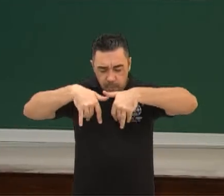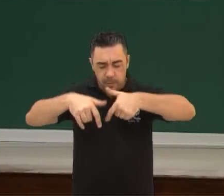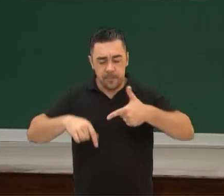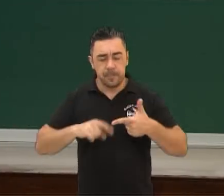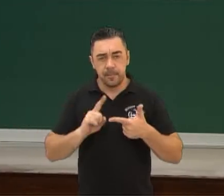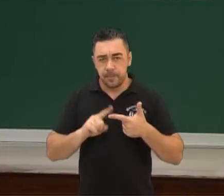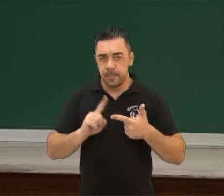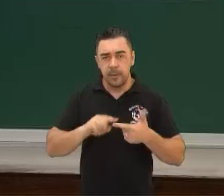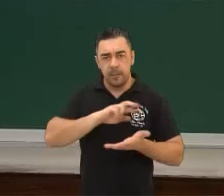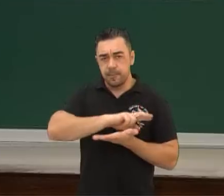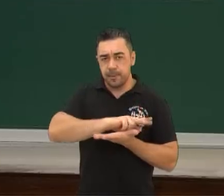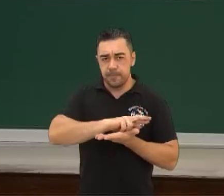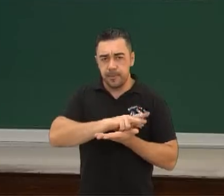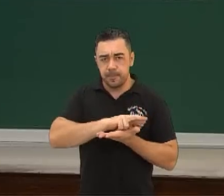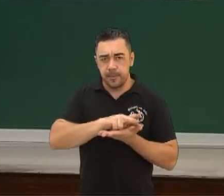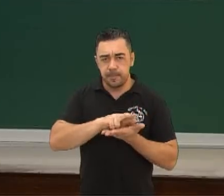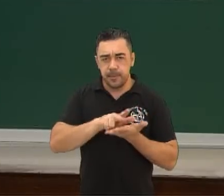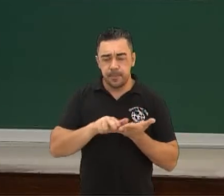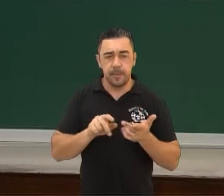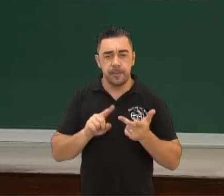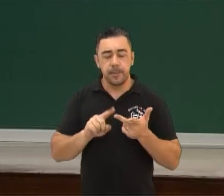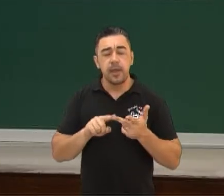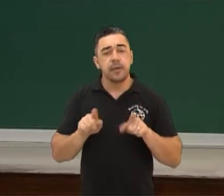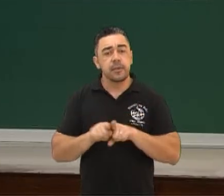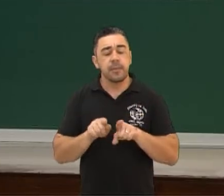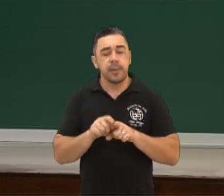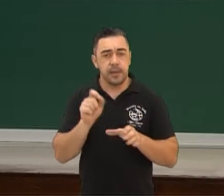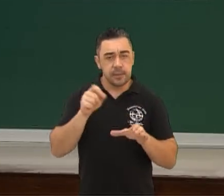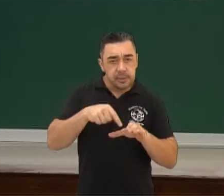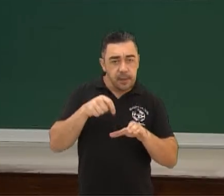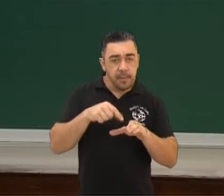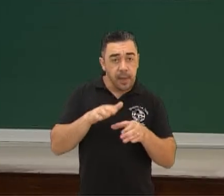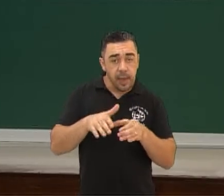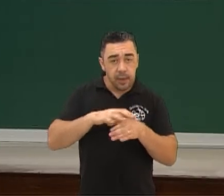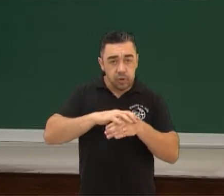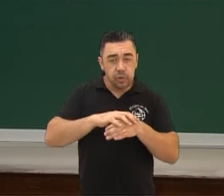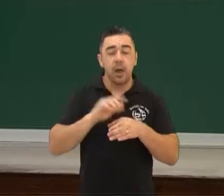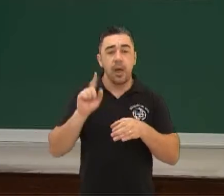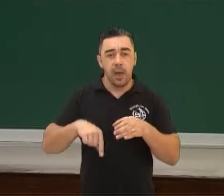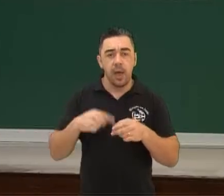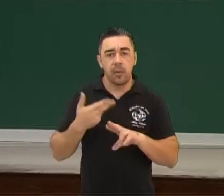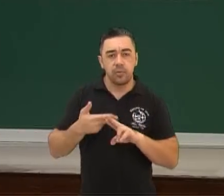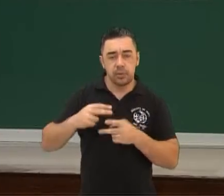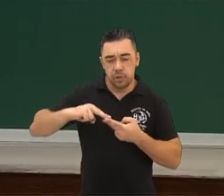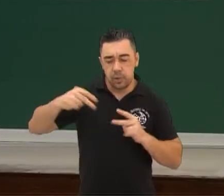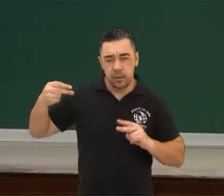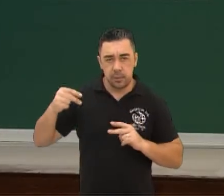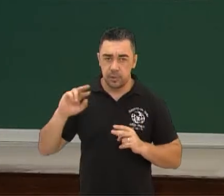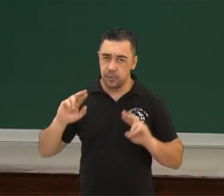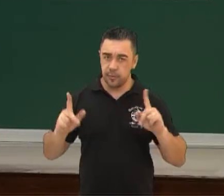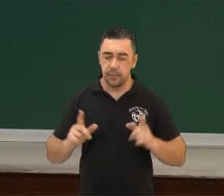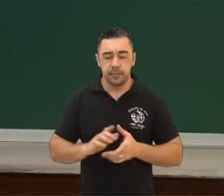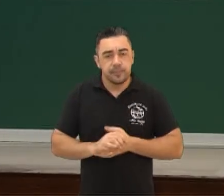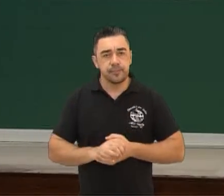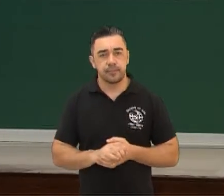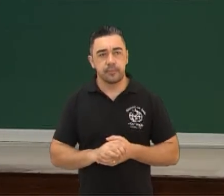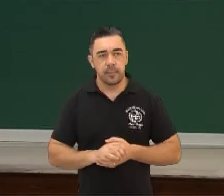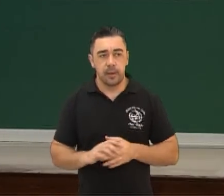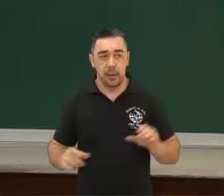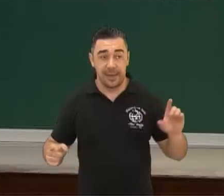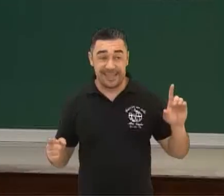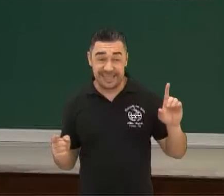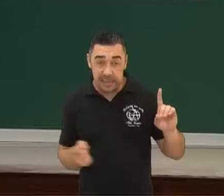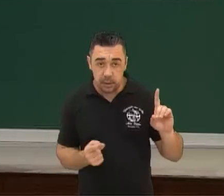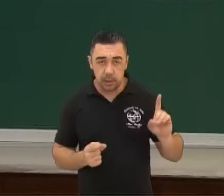de maquinários, de sementes modificadas. Então, utiliza sim a tecnologia. E a alternativa D,